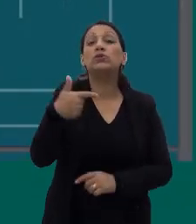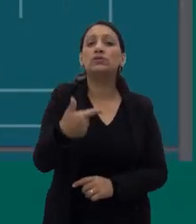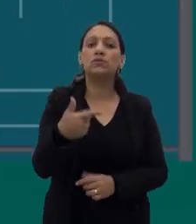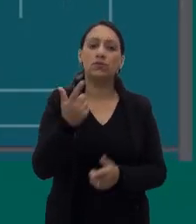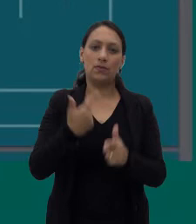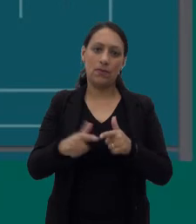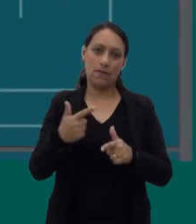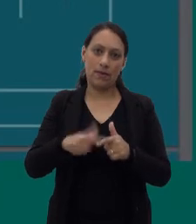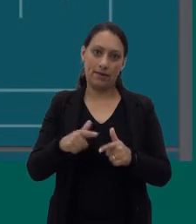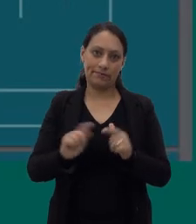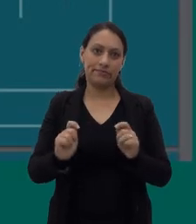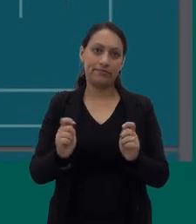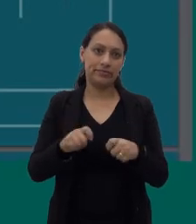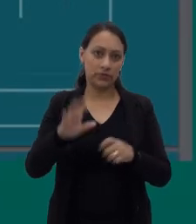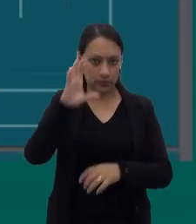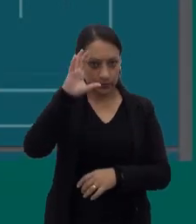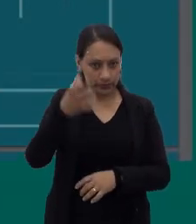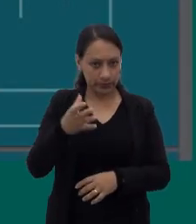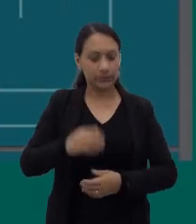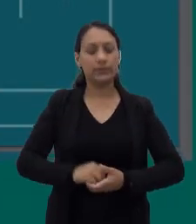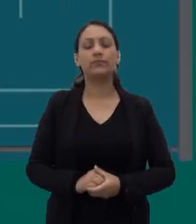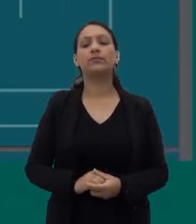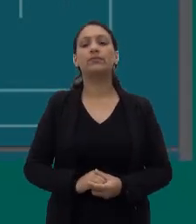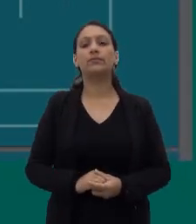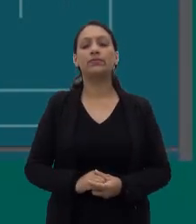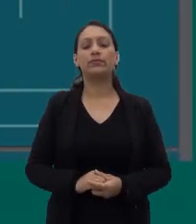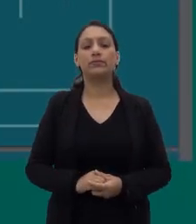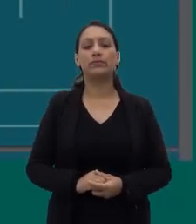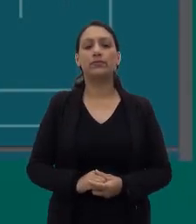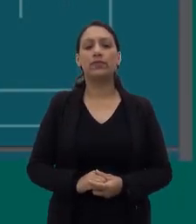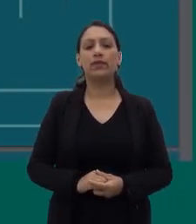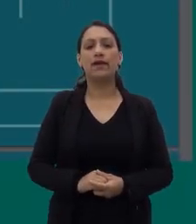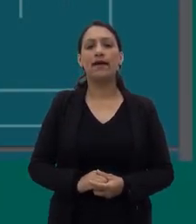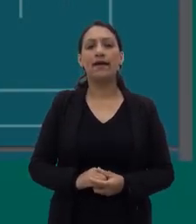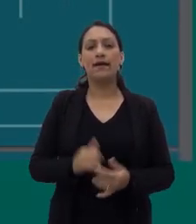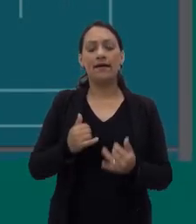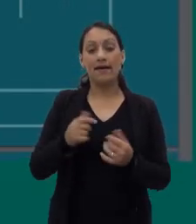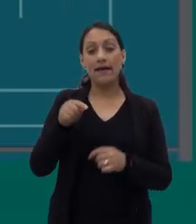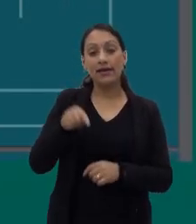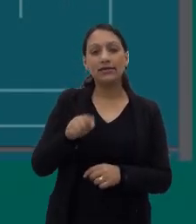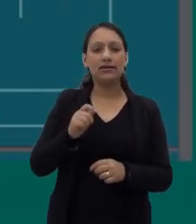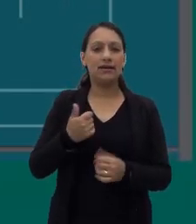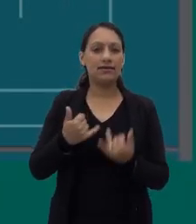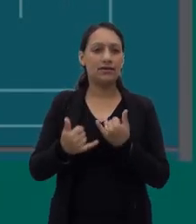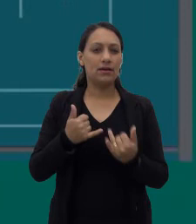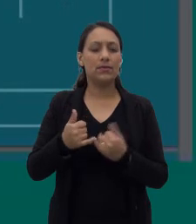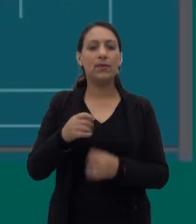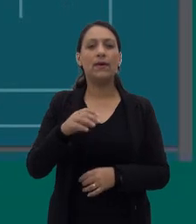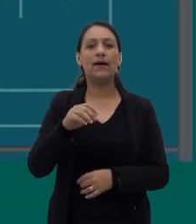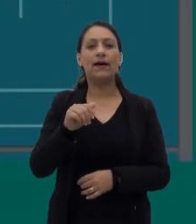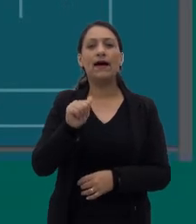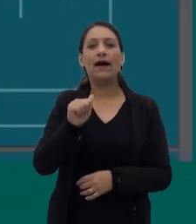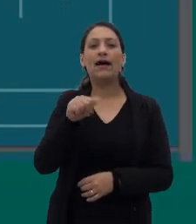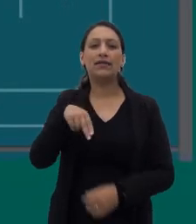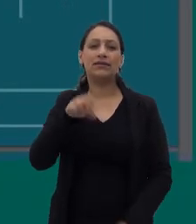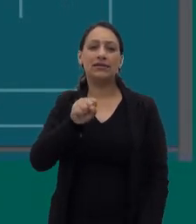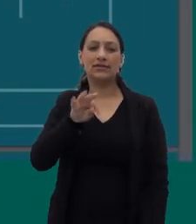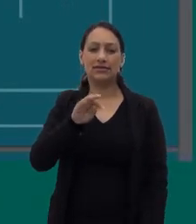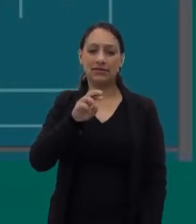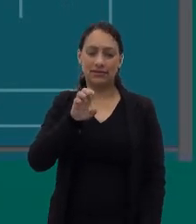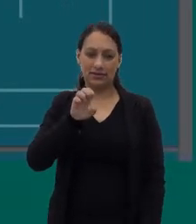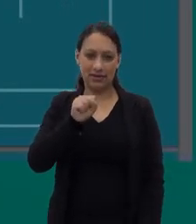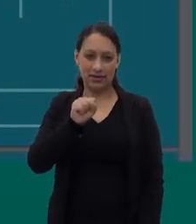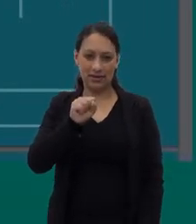Sim. Então, que tempo é esse que anestesia, né? No texto antes, quando a Carol leu, ela falou